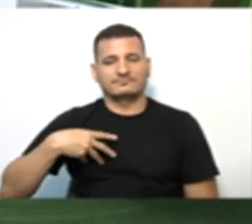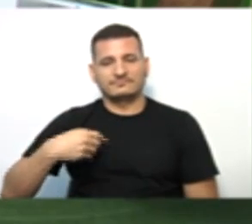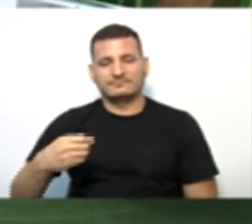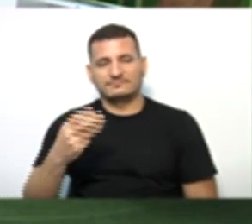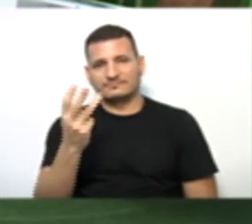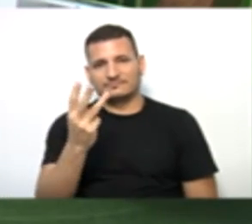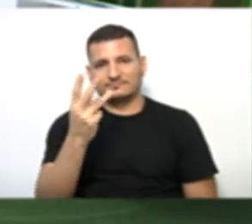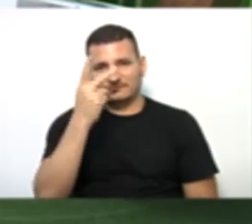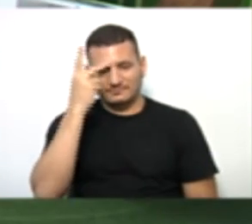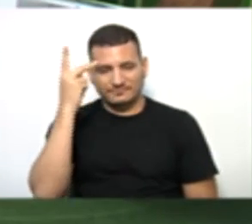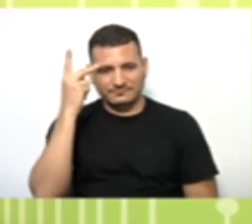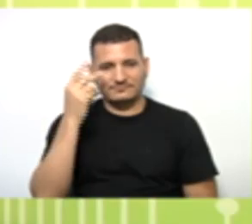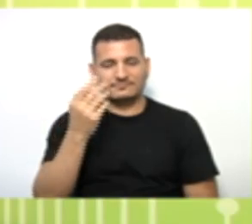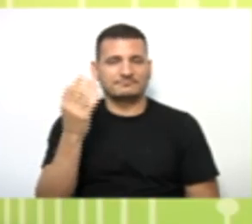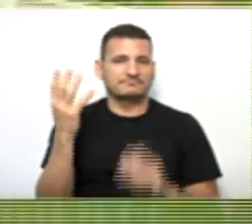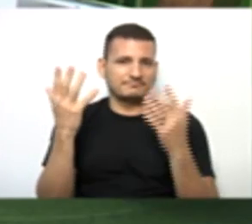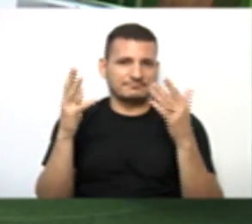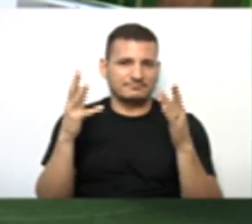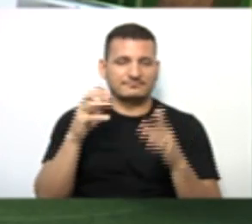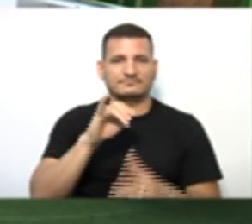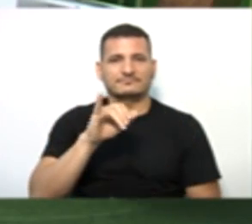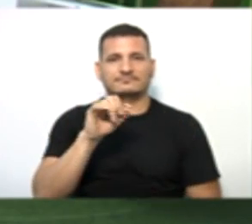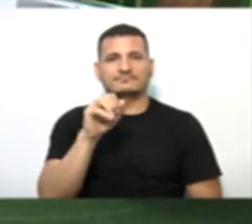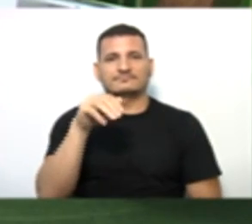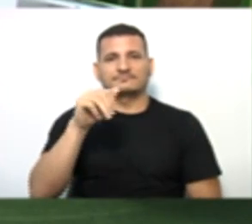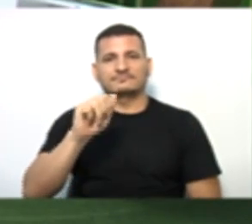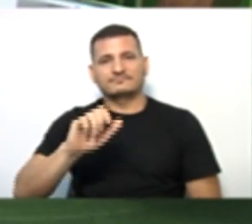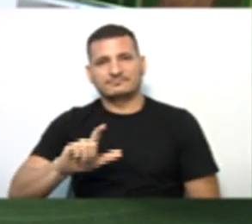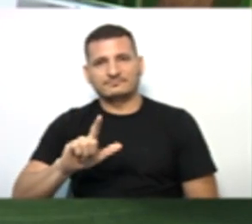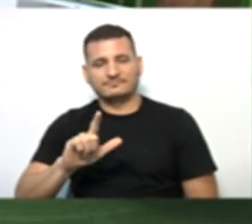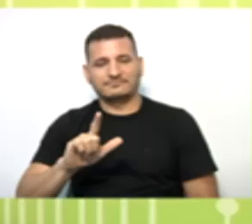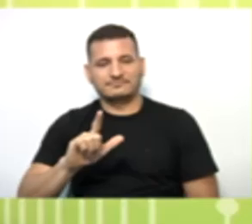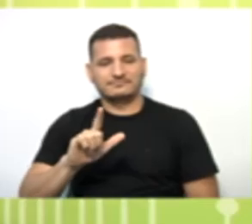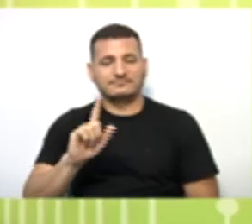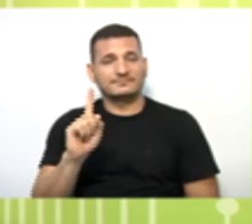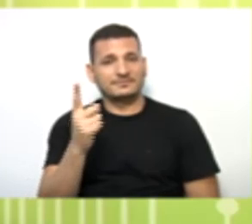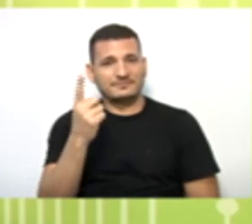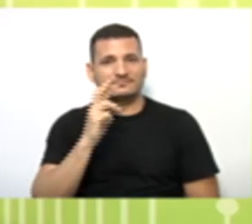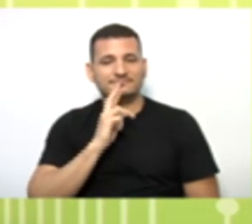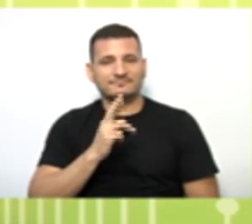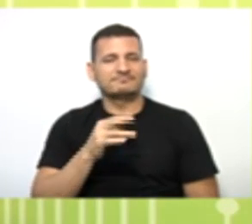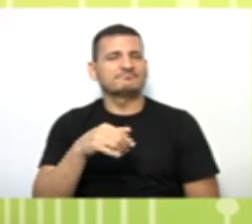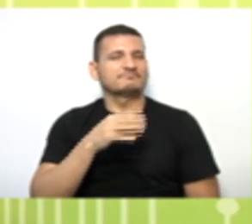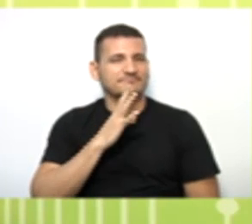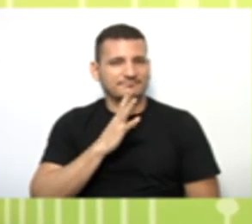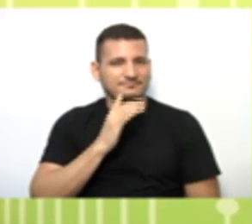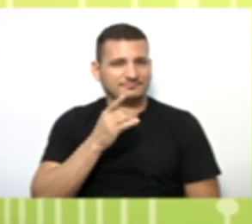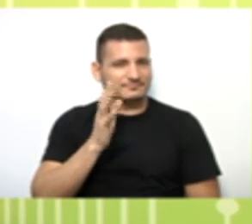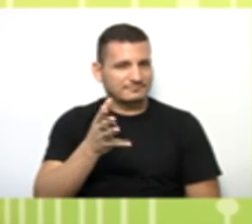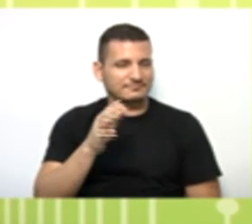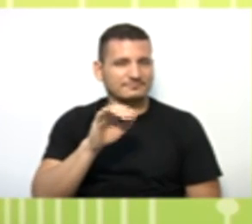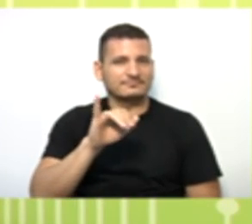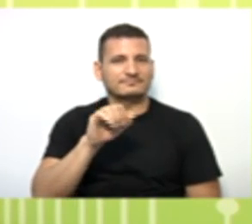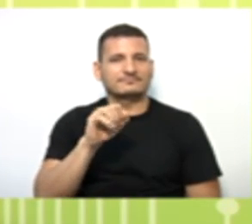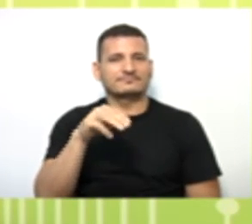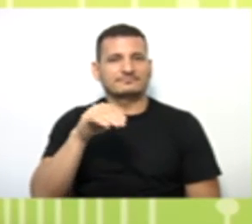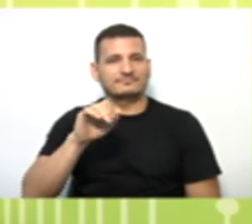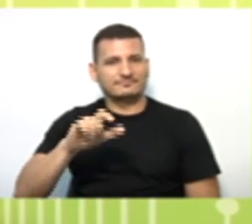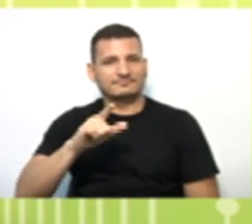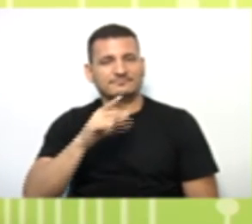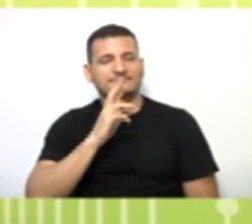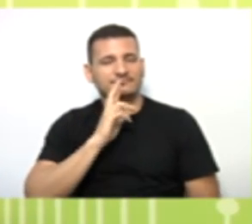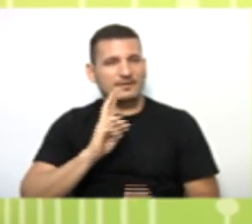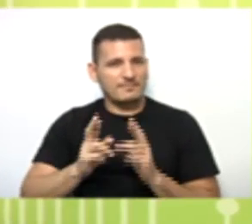Ismael. O Ismael, parabéns, Ismael. Foi o primeiro a responder, Foi o primeiro a responder. Eu acho que esse Ismael, eu já conheço esse Ismael das outras disciplinas. Ele está